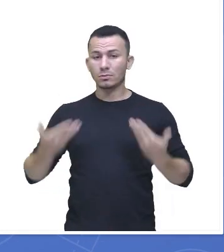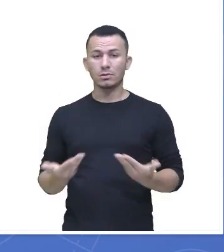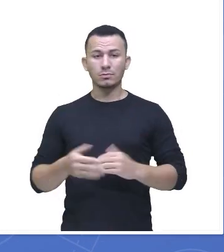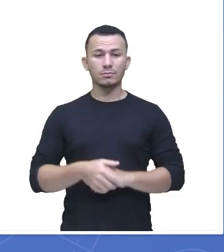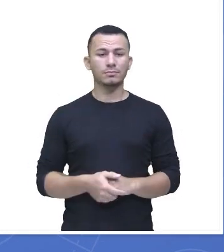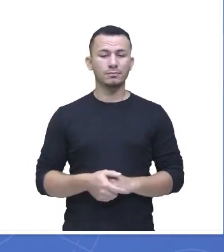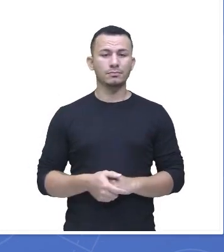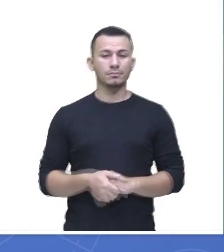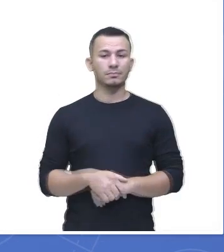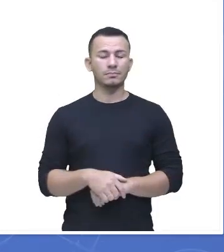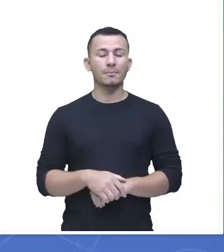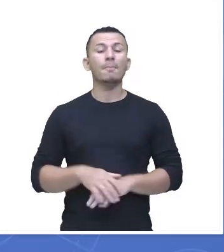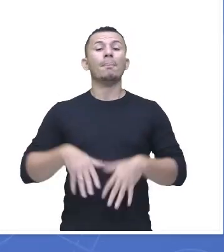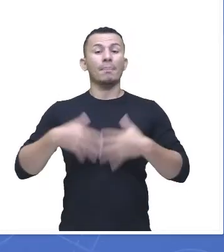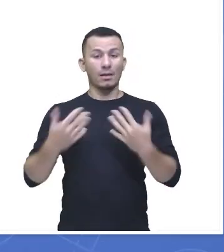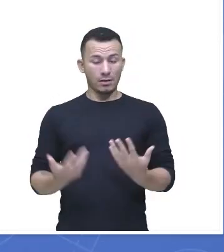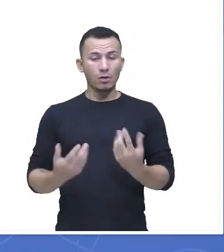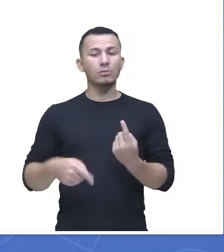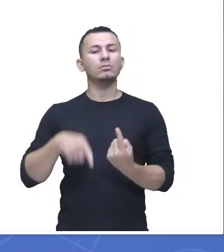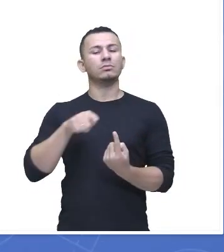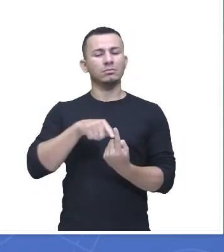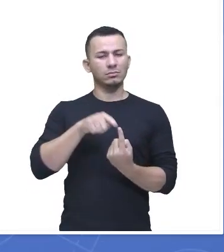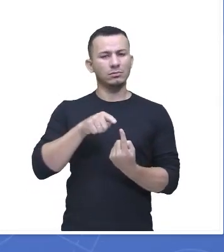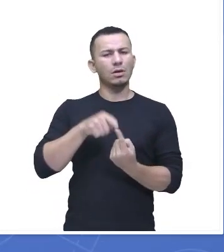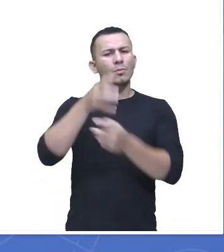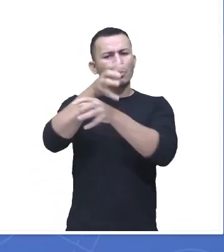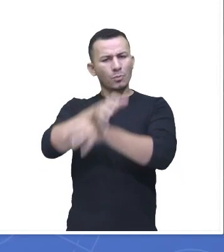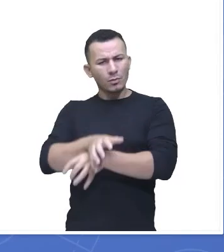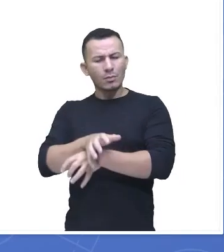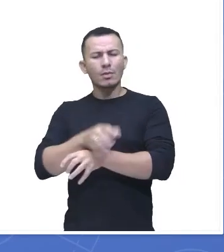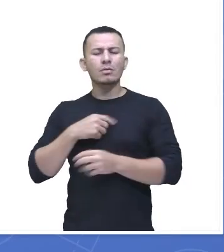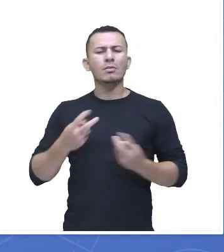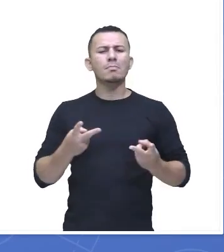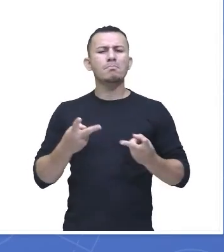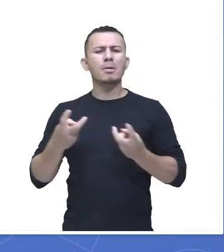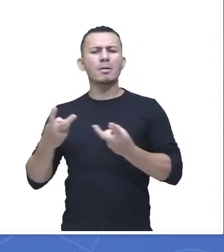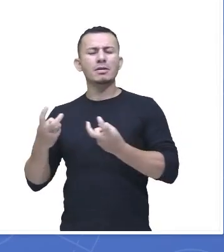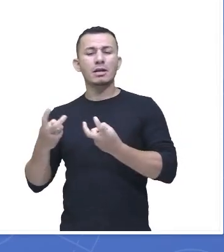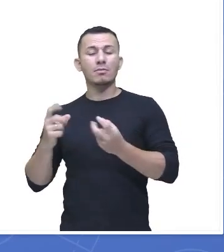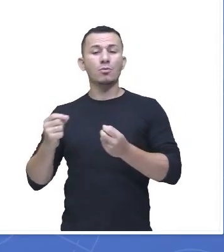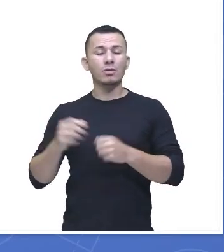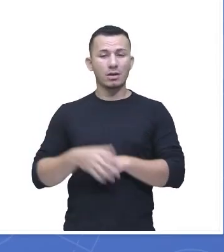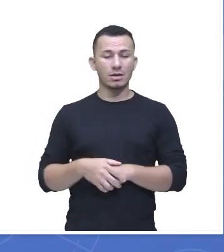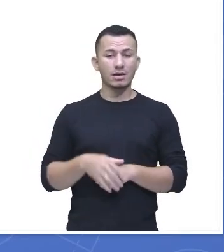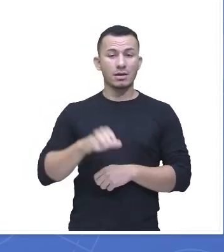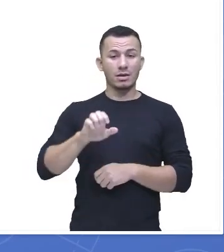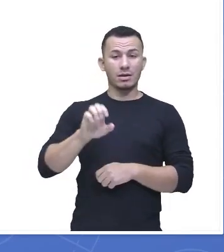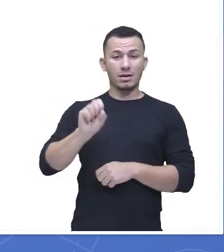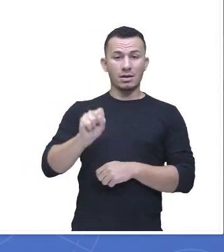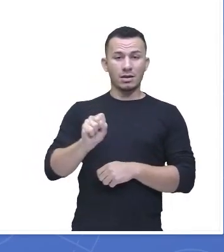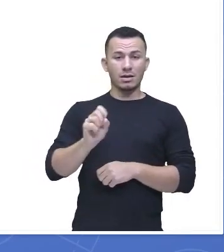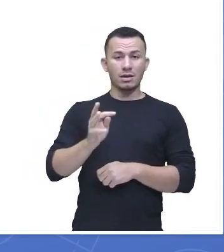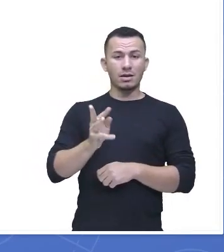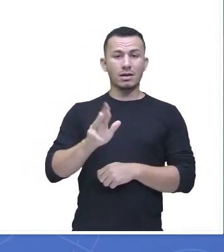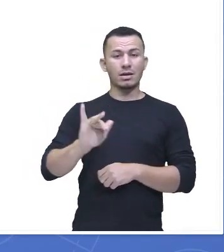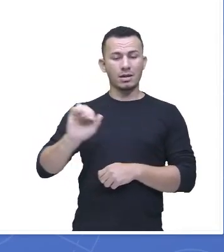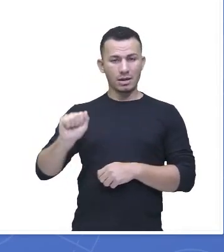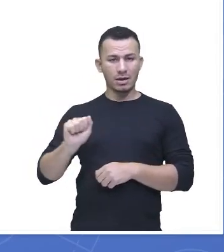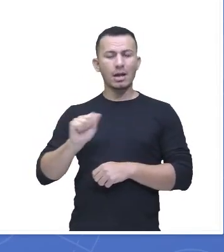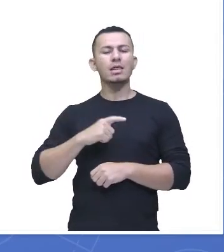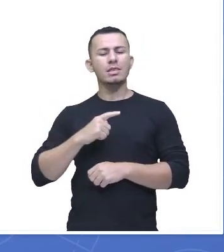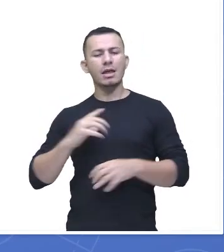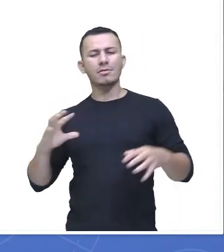deles dois? No estriado esquelético, o que a gente pode perceber também? As estrias, lembrem-se, está ligado ao nosso